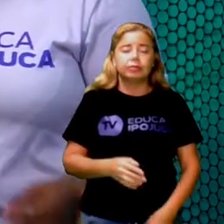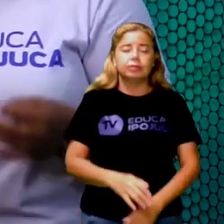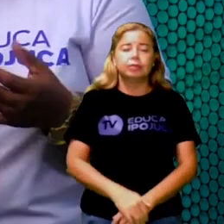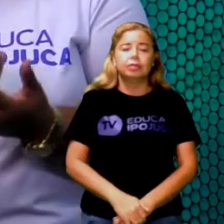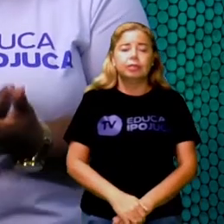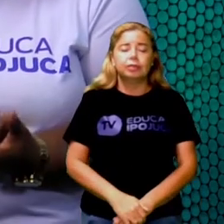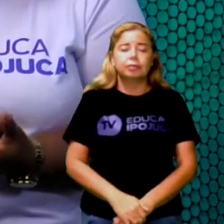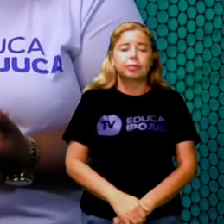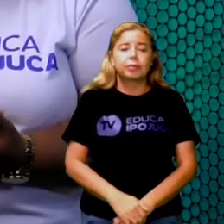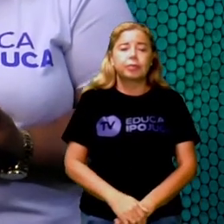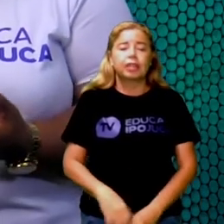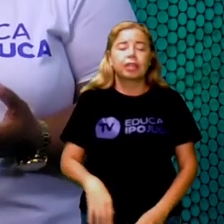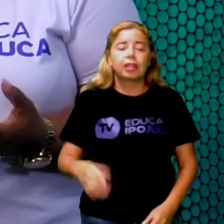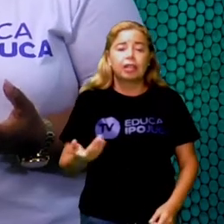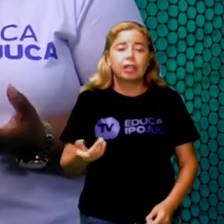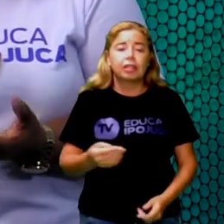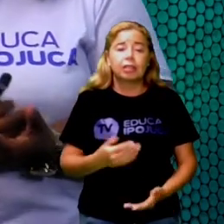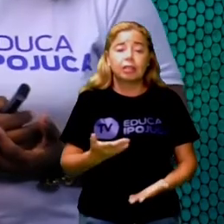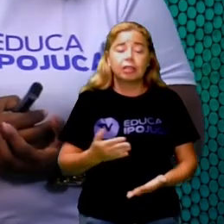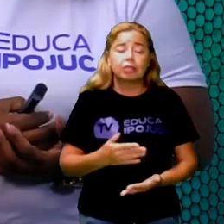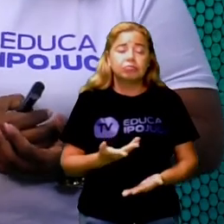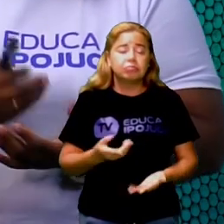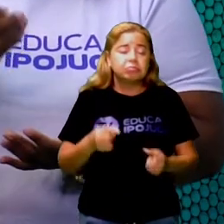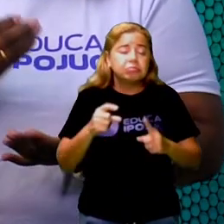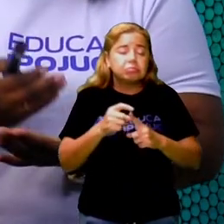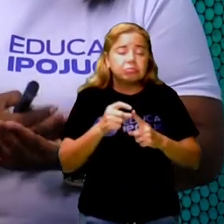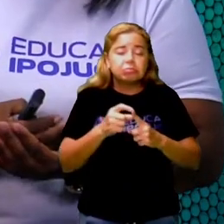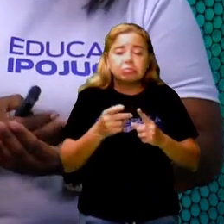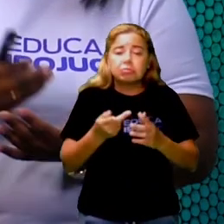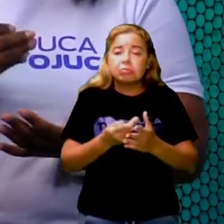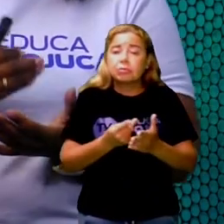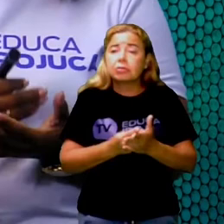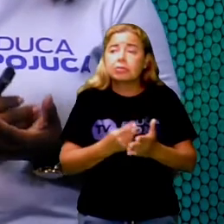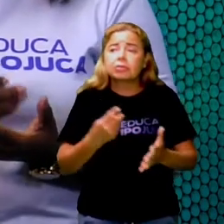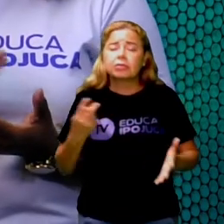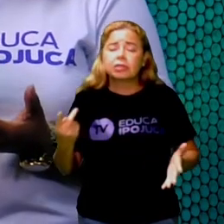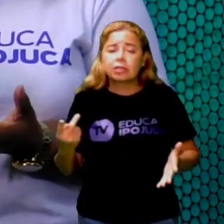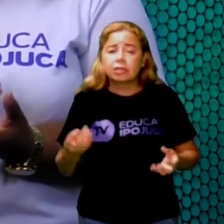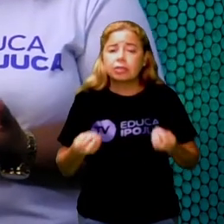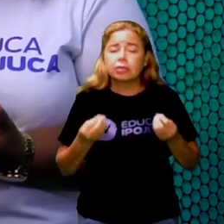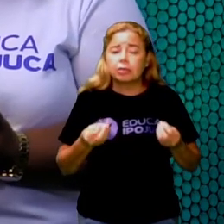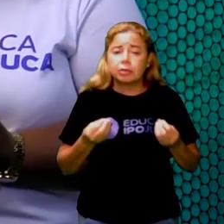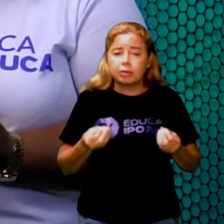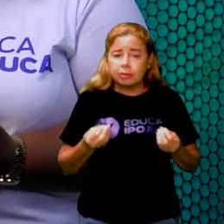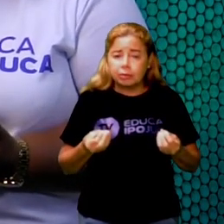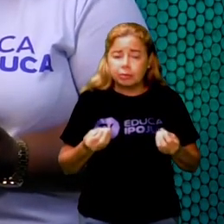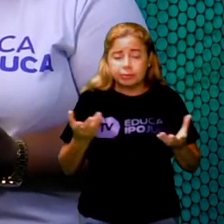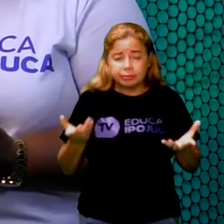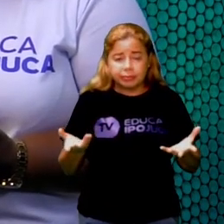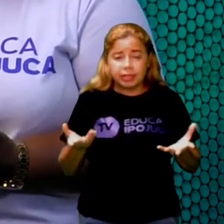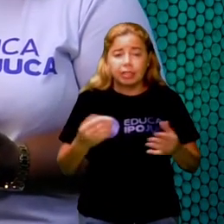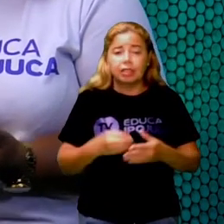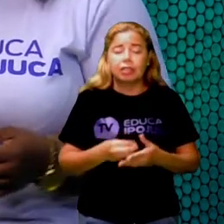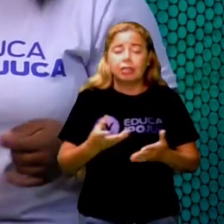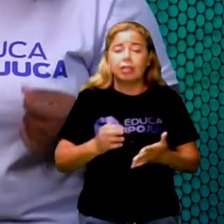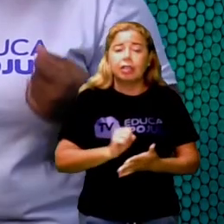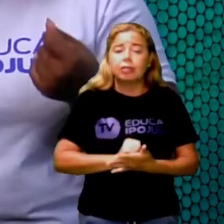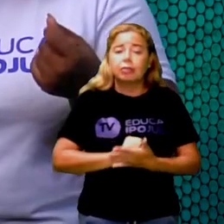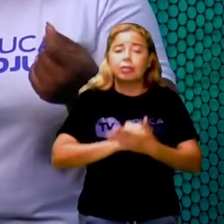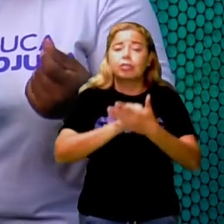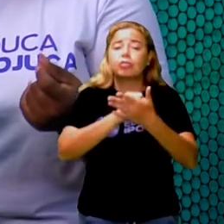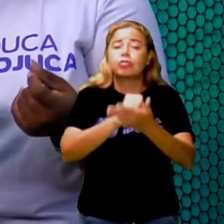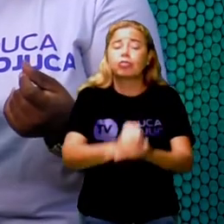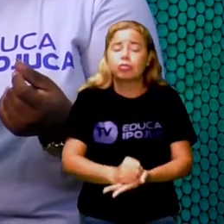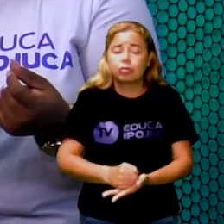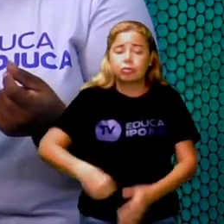salarium, que era o recurso obtido pelos soldados romanos